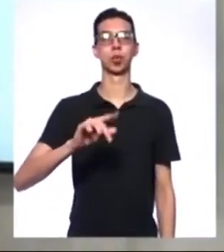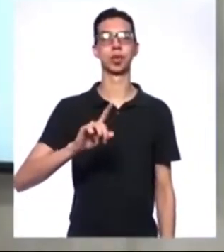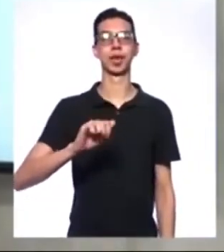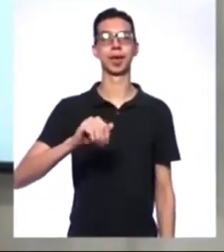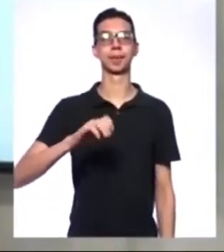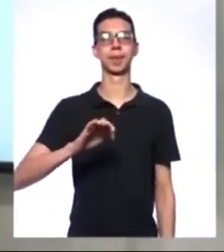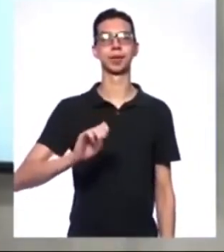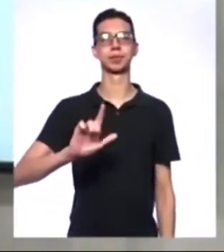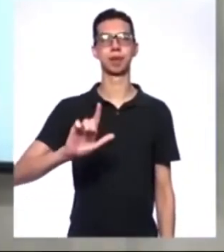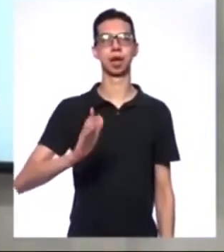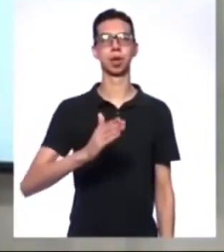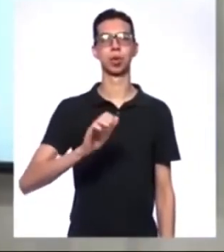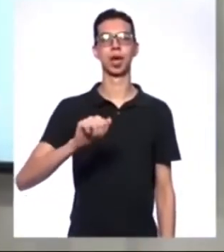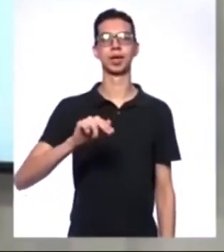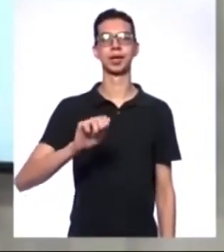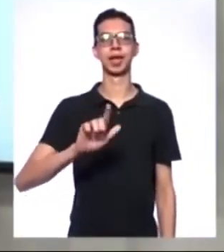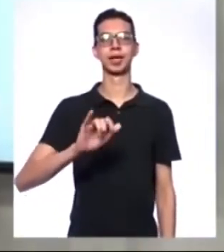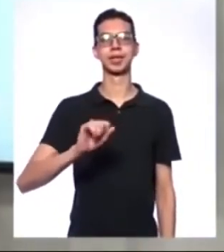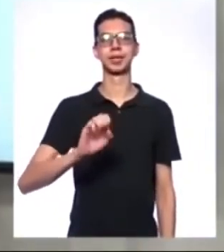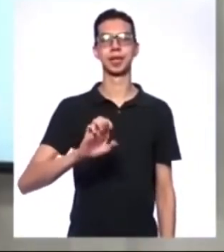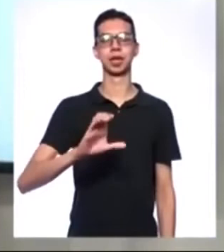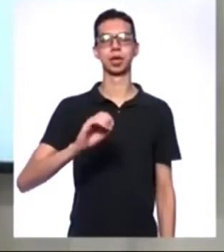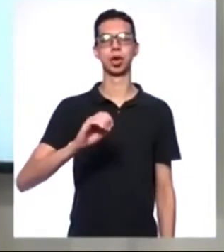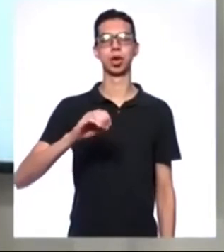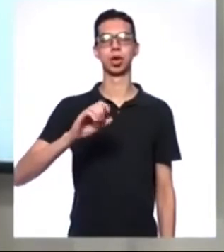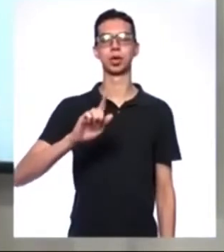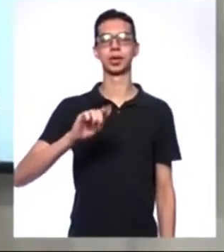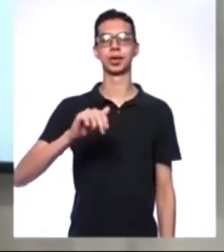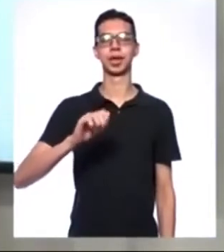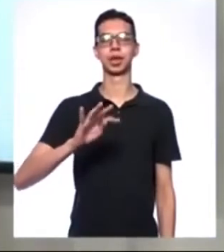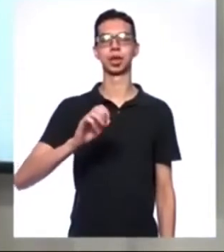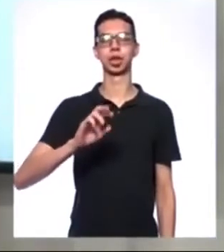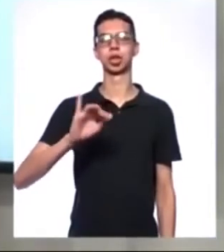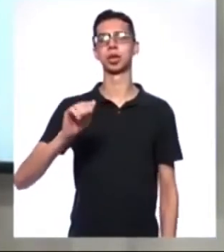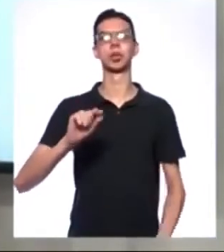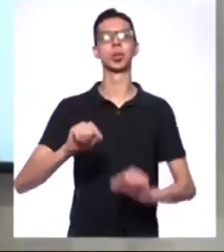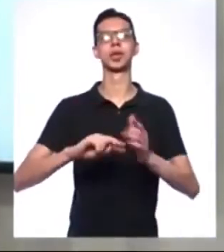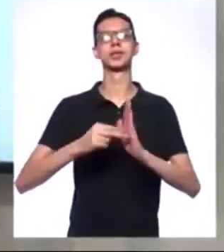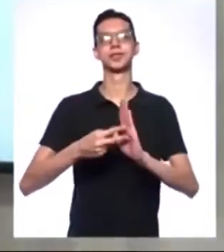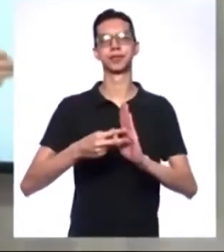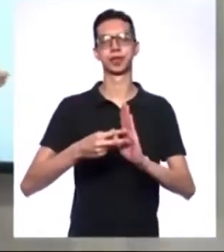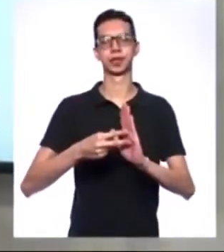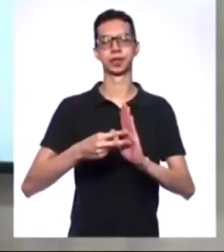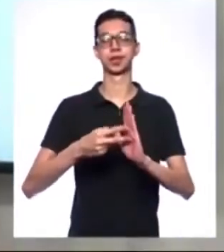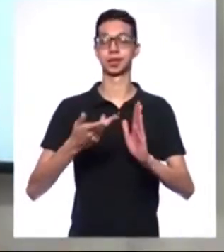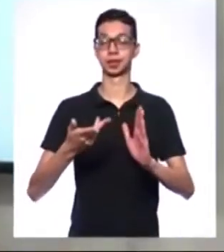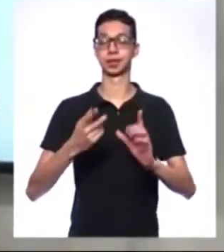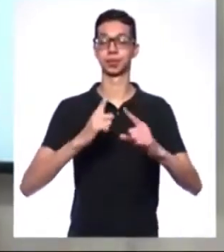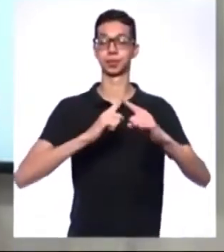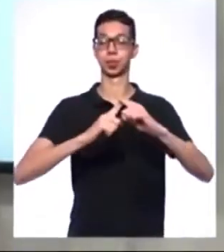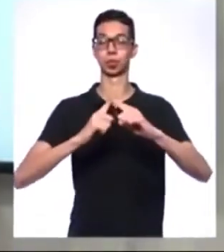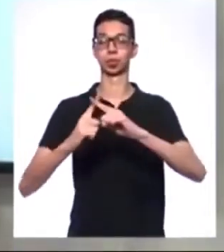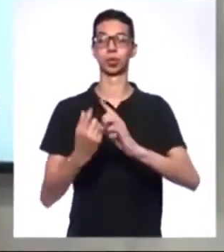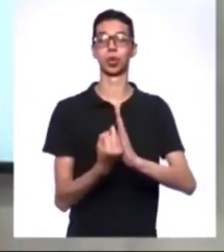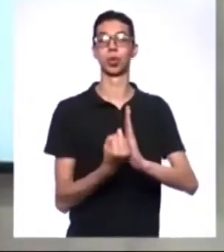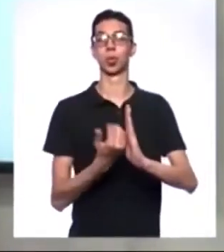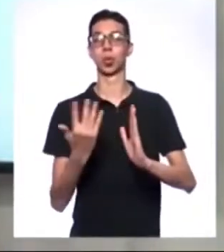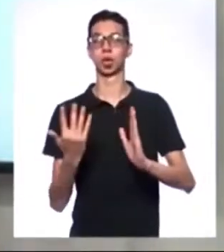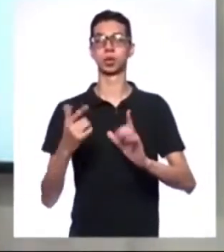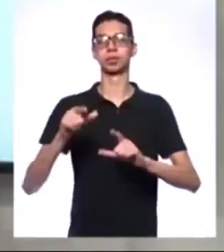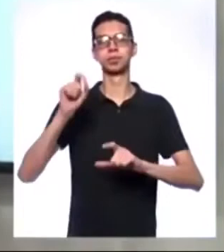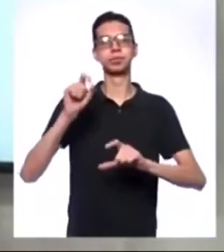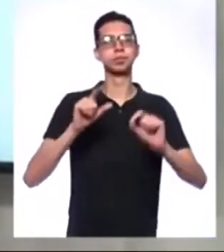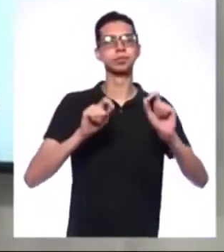combinatória O que que significa Esse princípio nada mais nada menos do que a multiplicação da quantidade de Ops